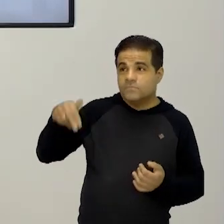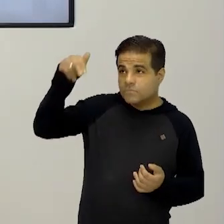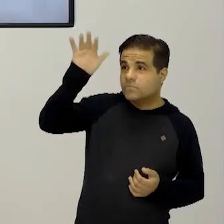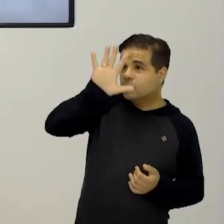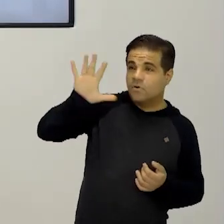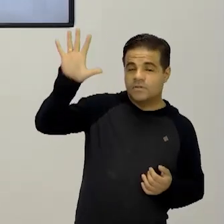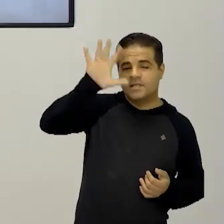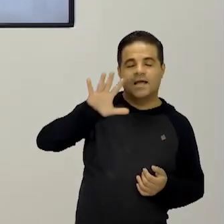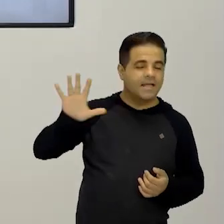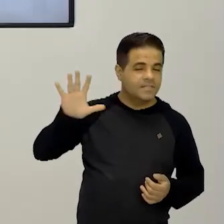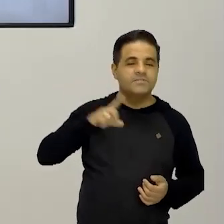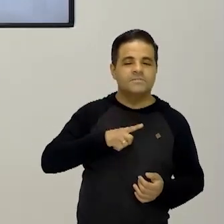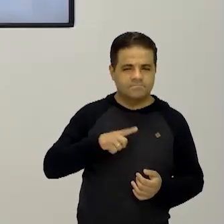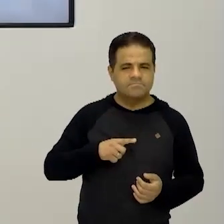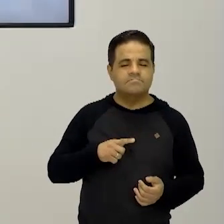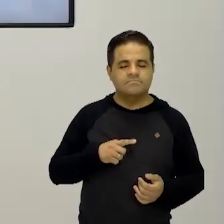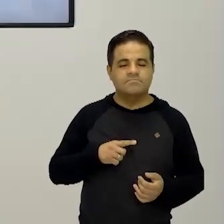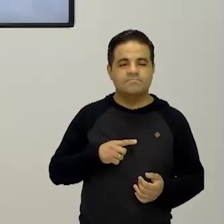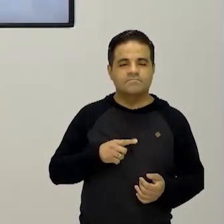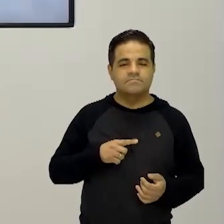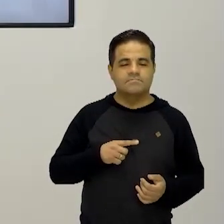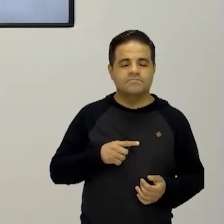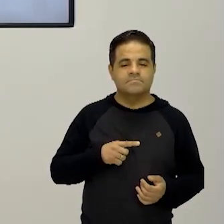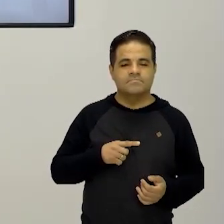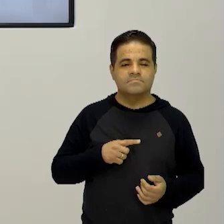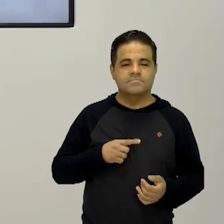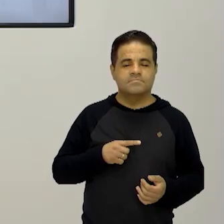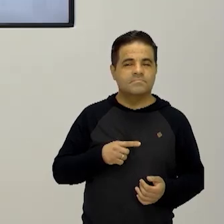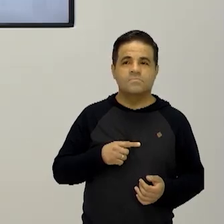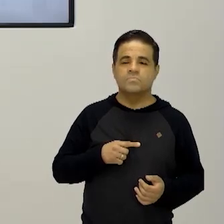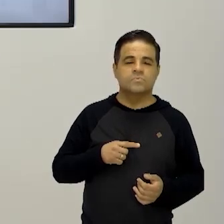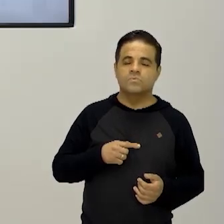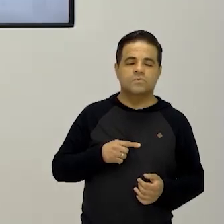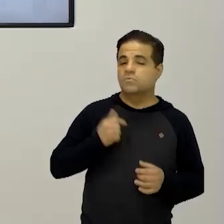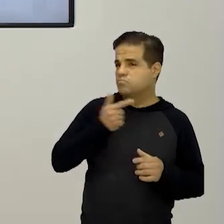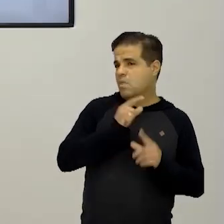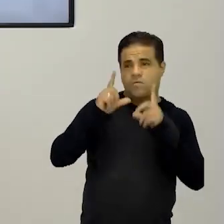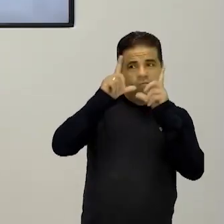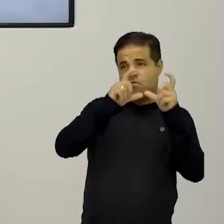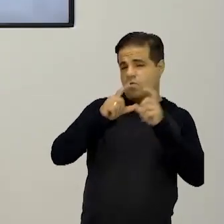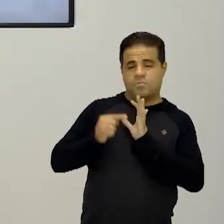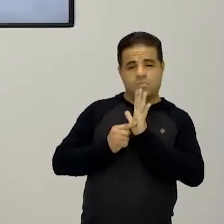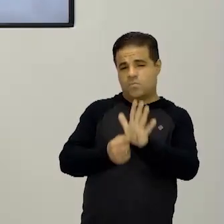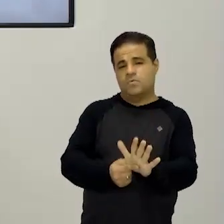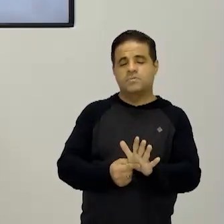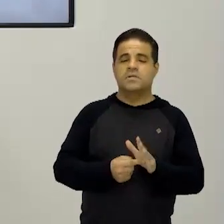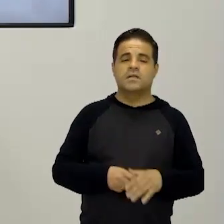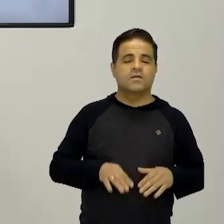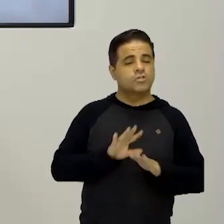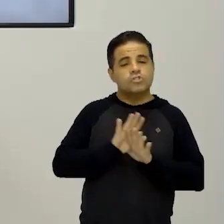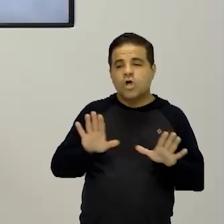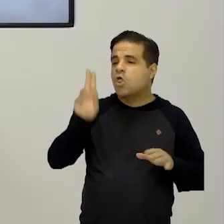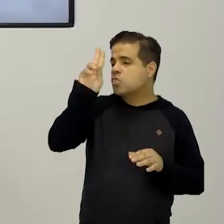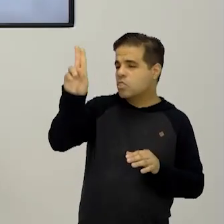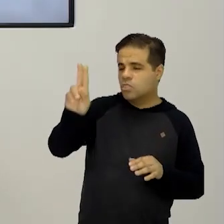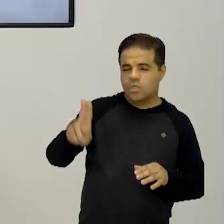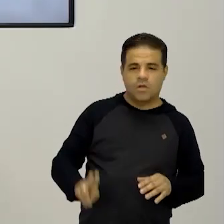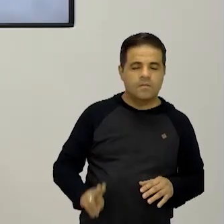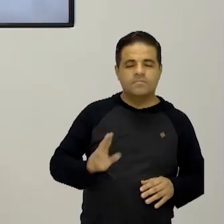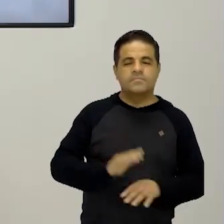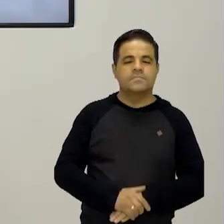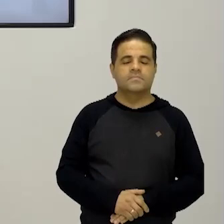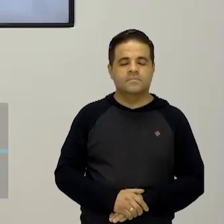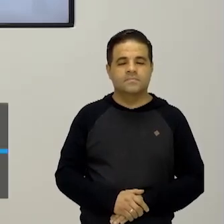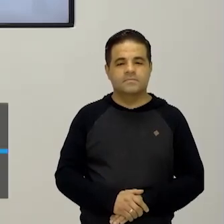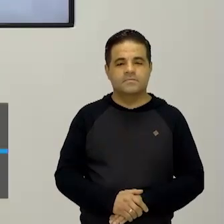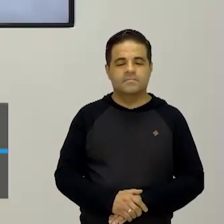about it. Yeah. I just know photos, yeah? Só conheço aí as fotos. Ok, então temos aí uma opinião mais dividida ainda, né?